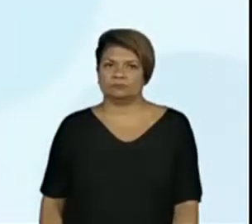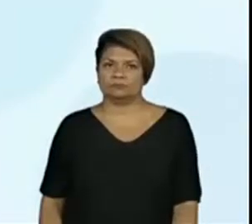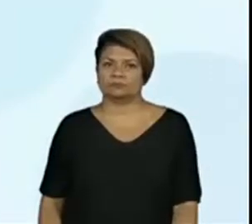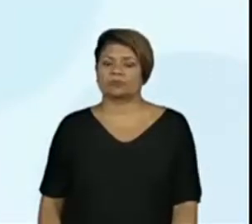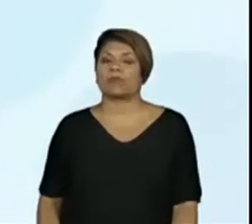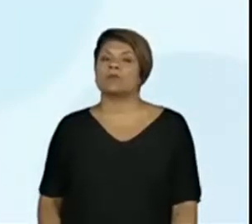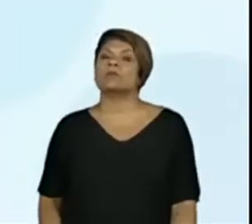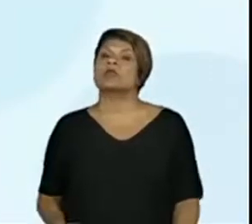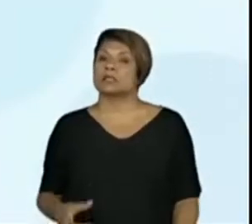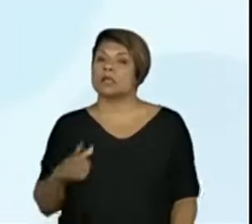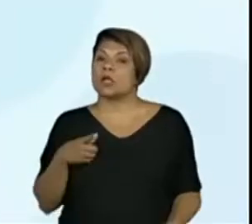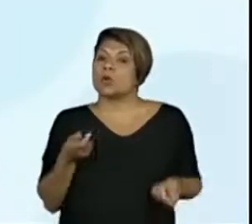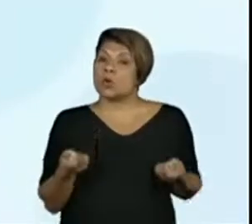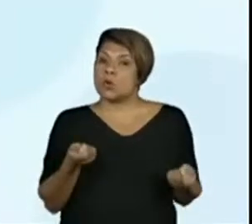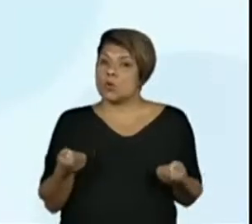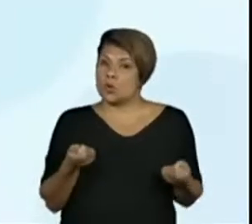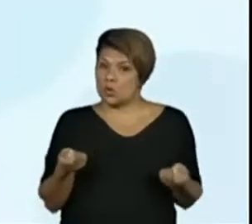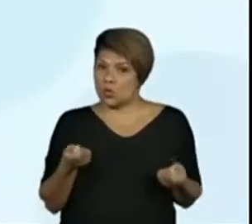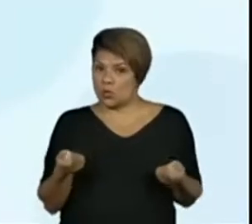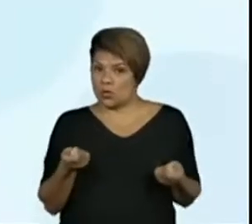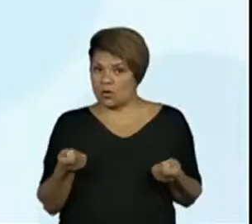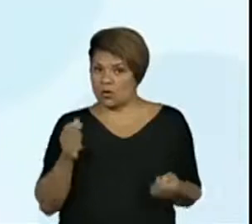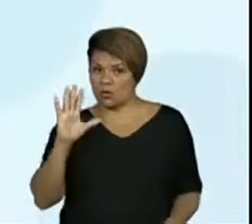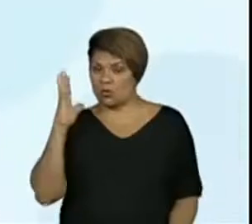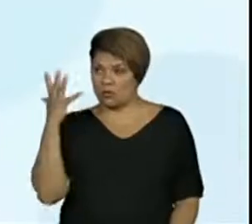Controlar o tempo.